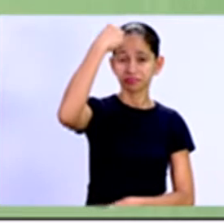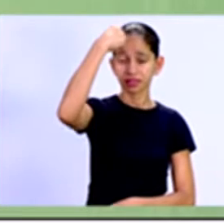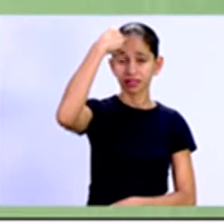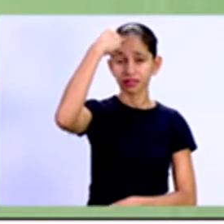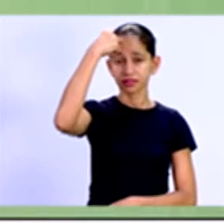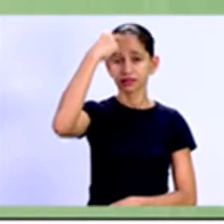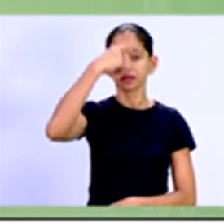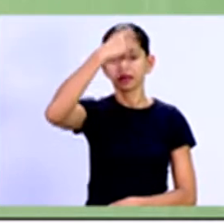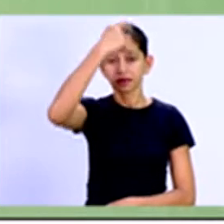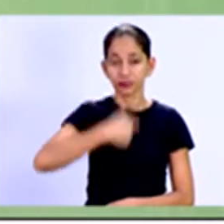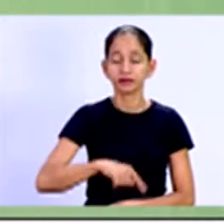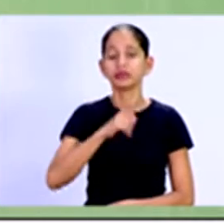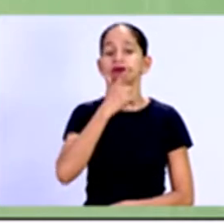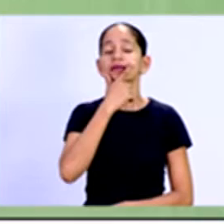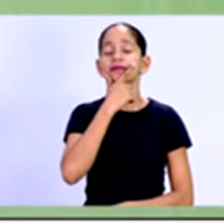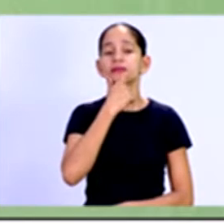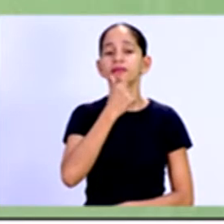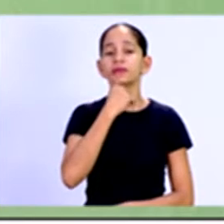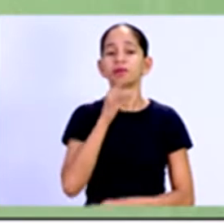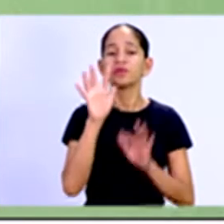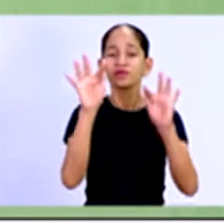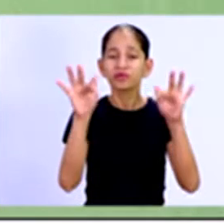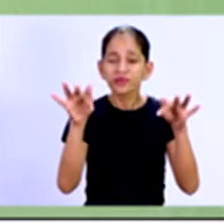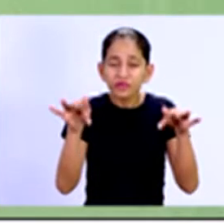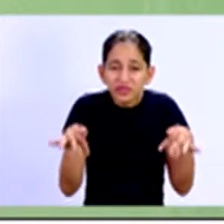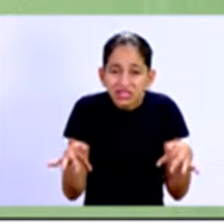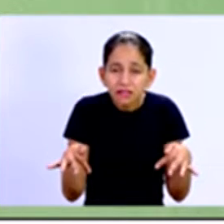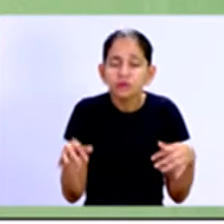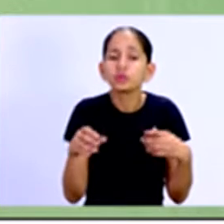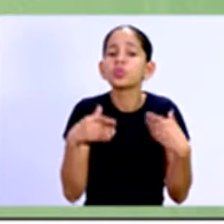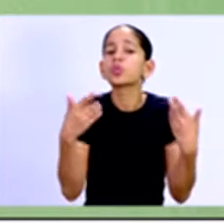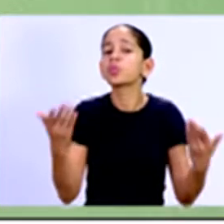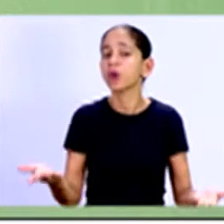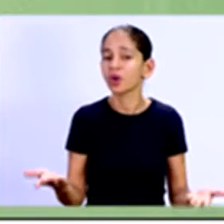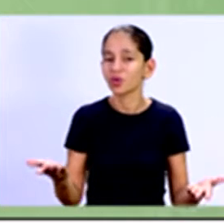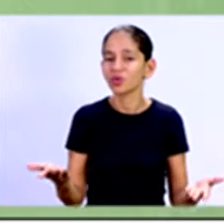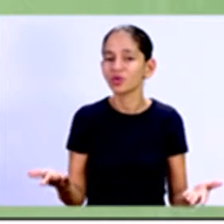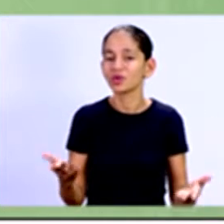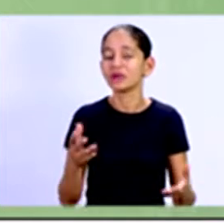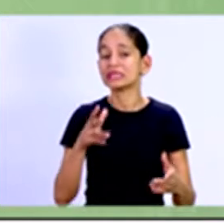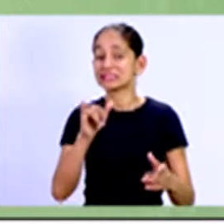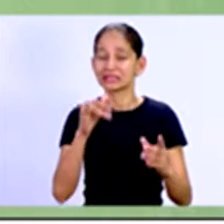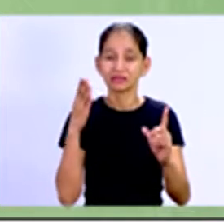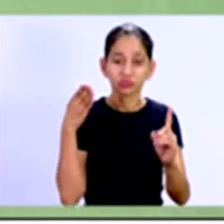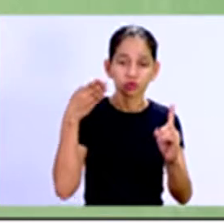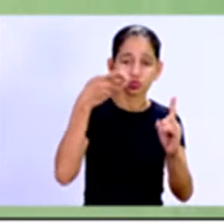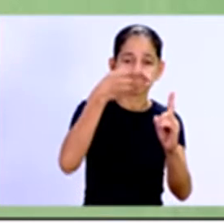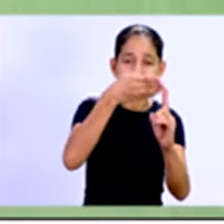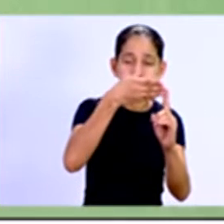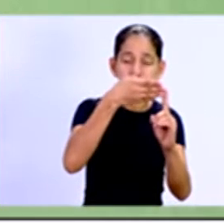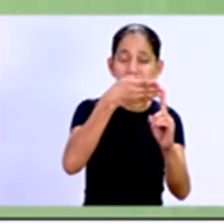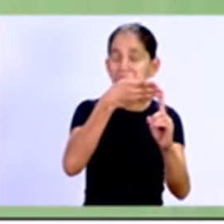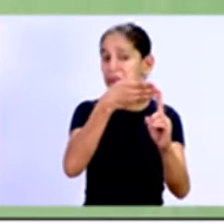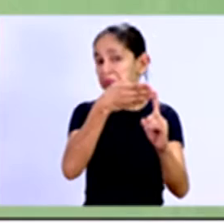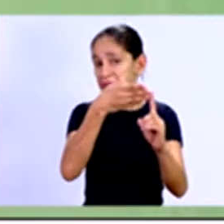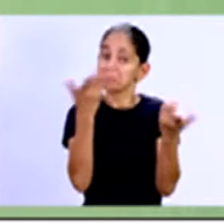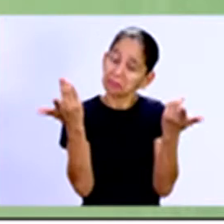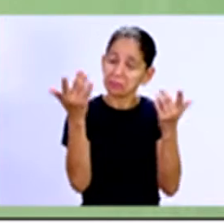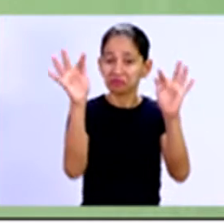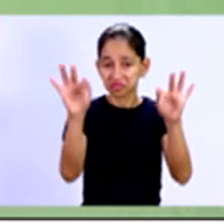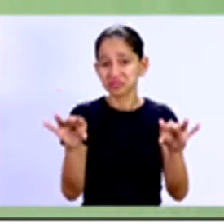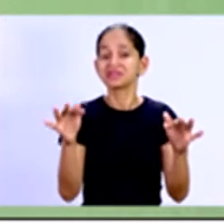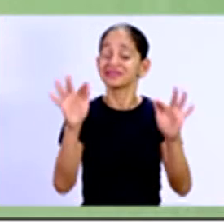fim da sociedade nada mais é que a felicidade, ou seja, a felicidade em si mesma faz com que o homem seja virtuoso.